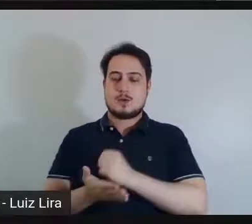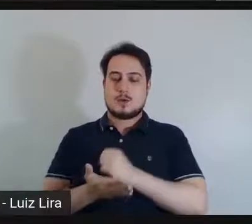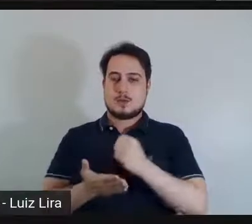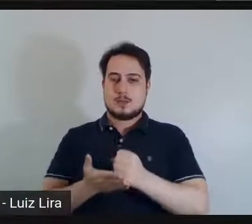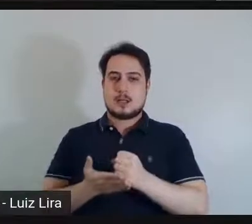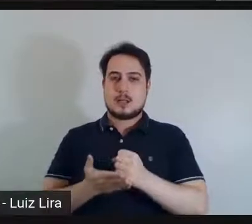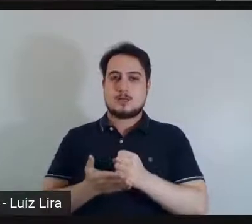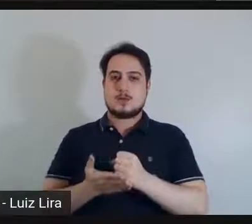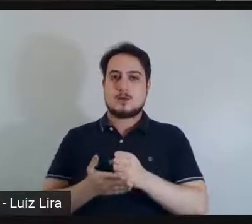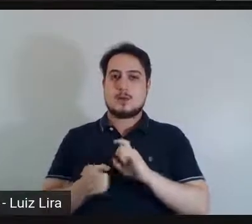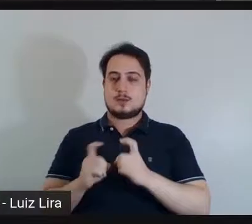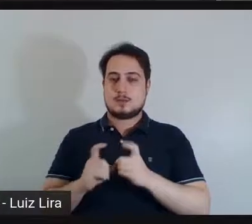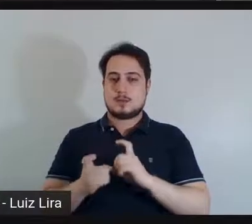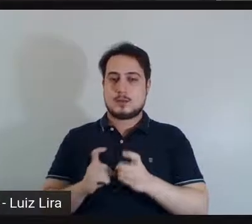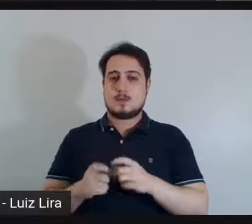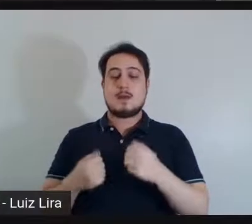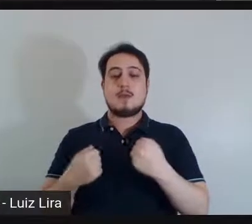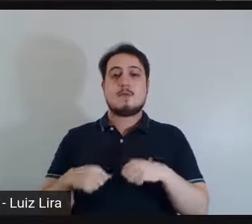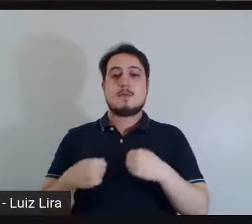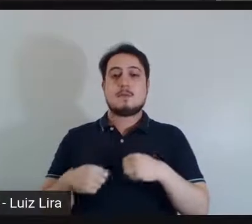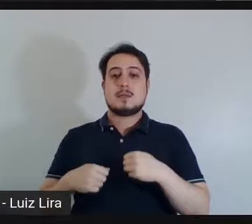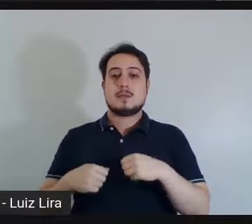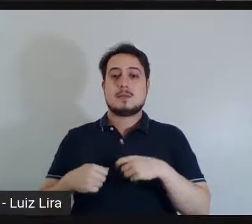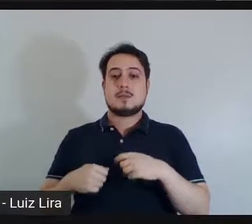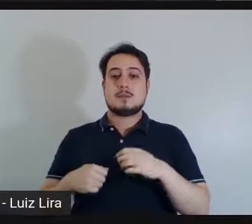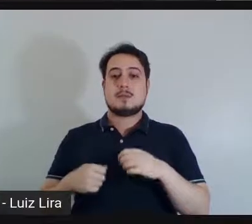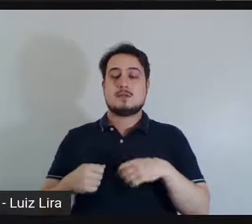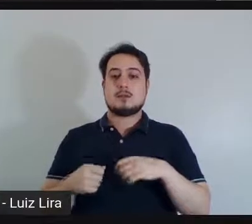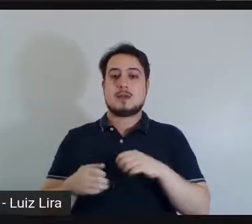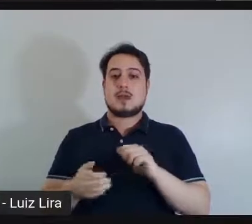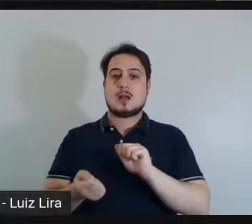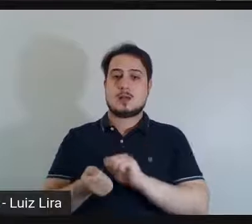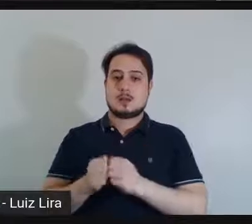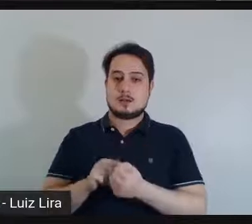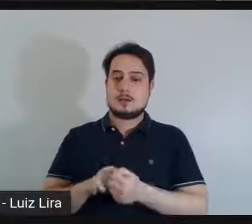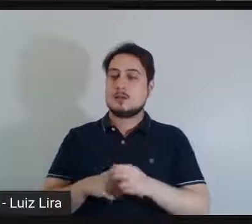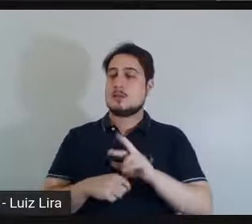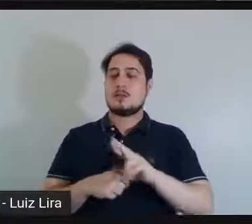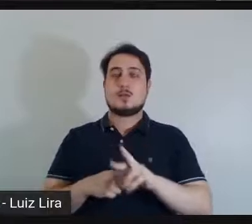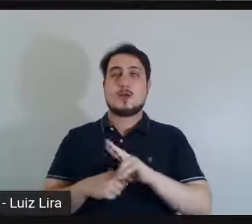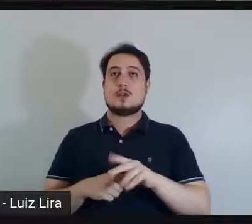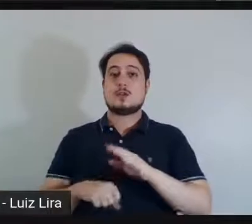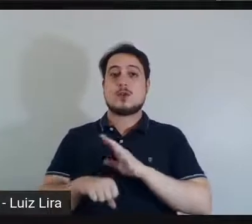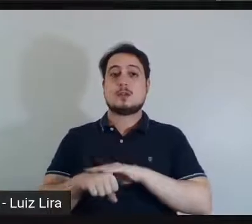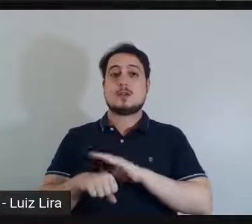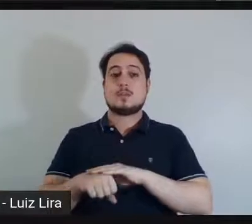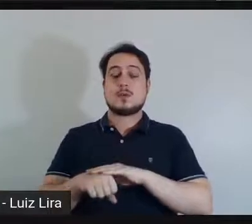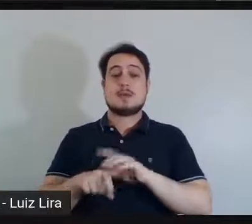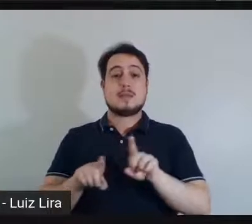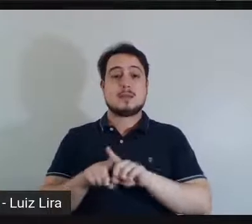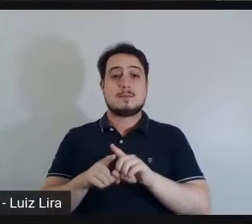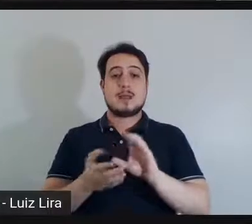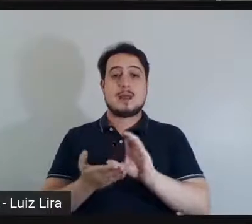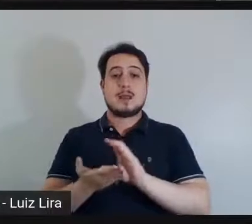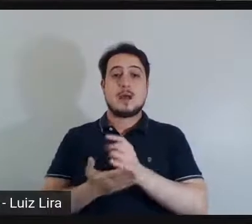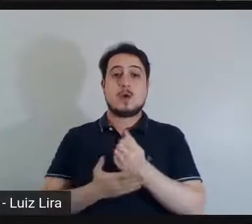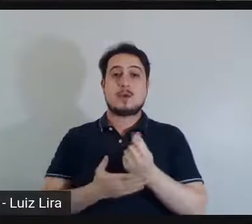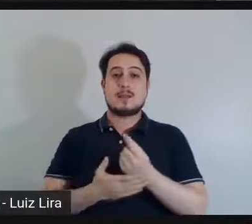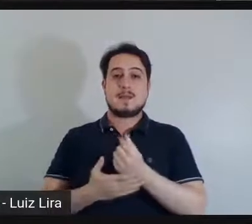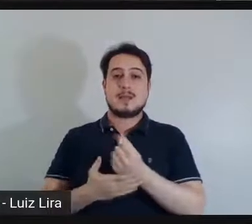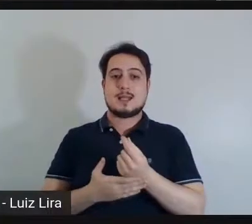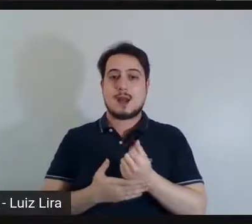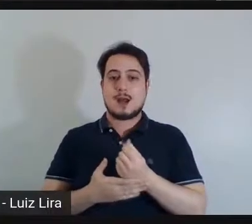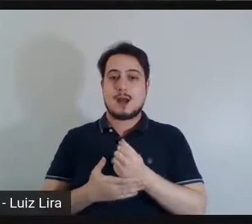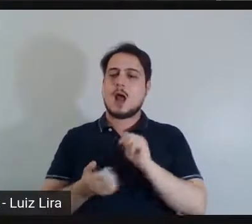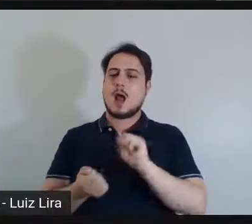que passar por essa previsão de retomada. Não só temporal, mas orçamentária. Readequação.